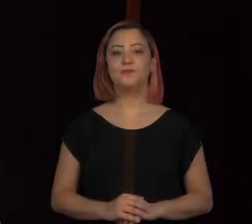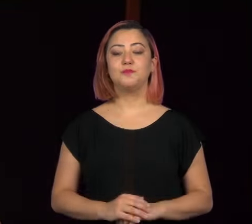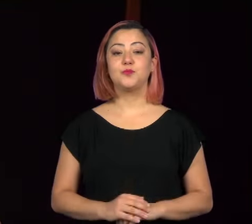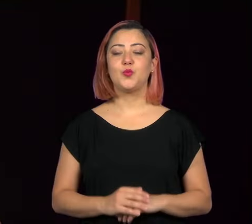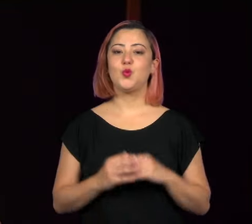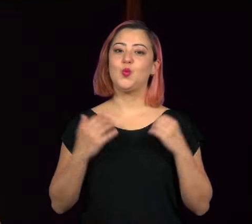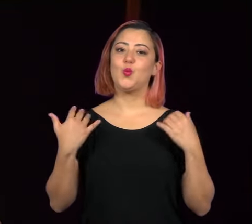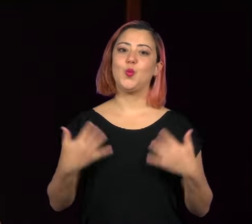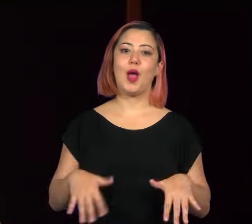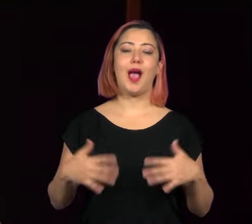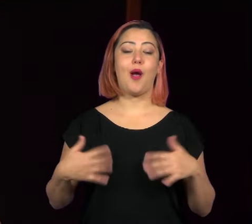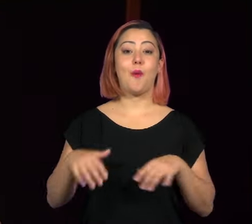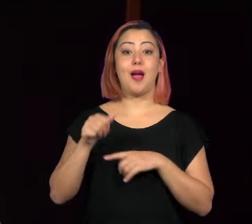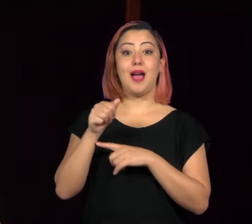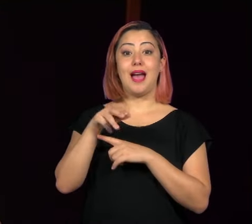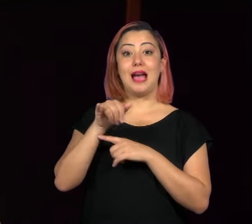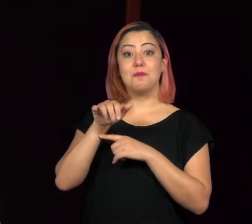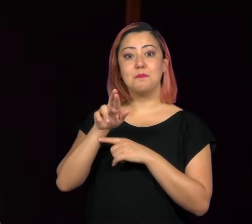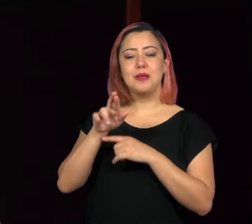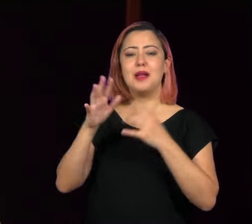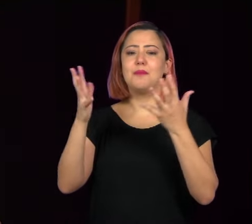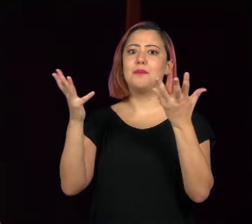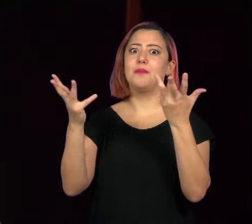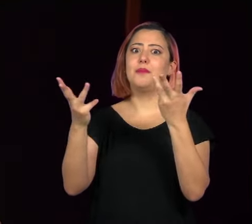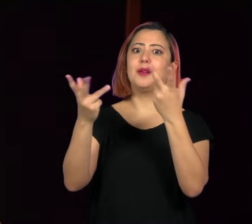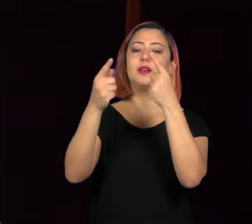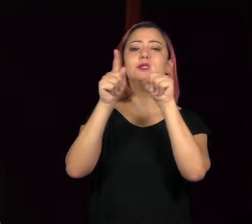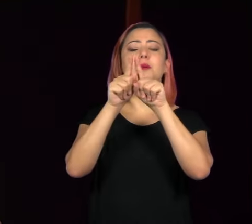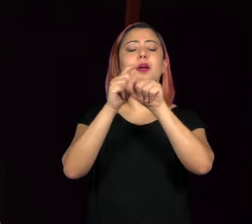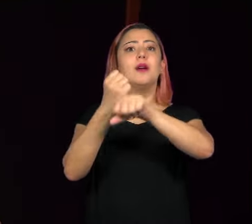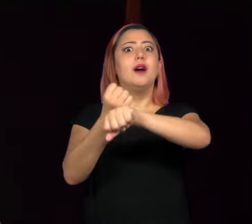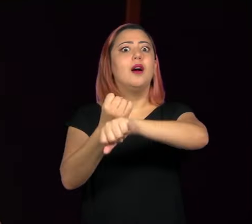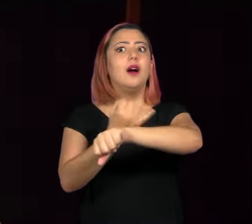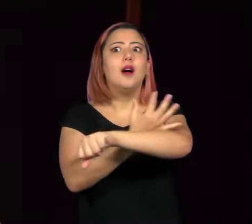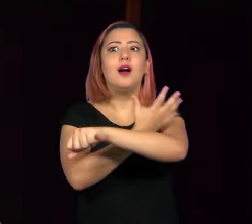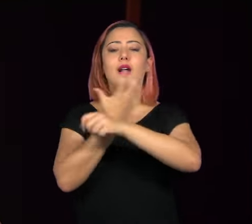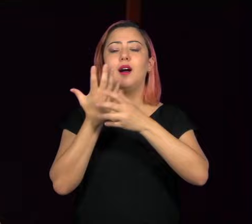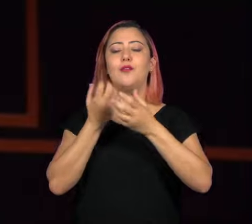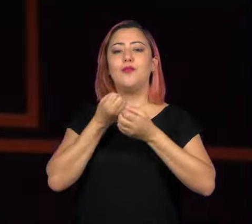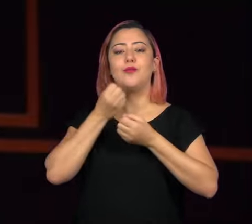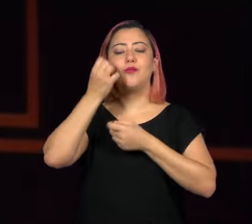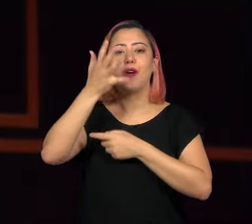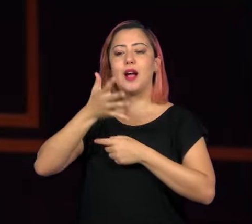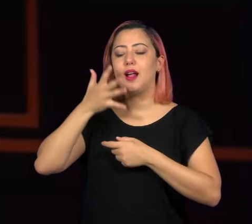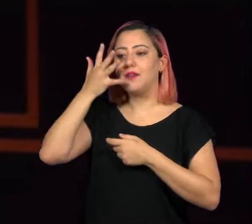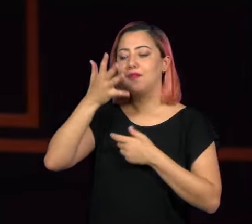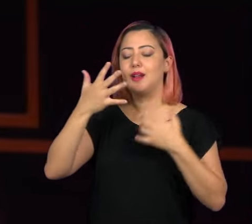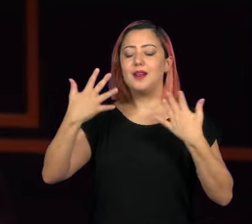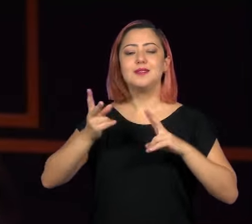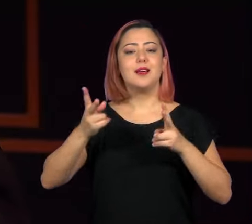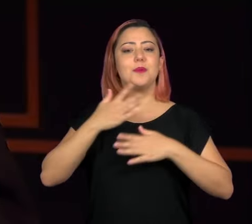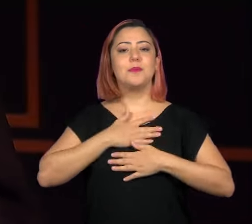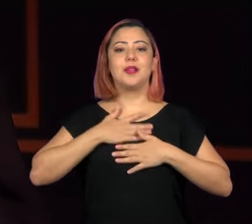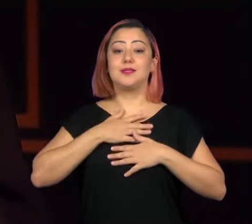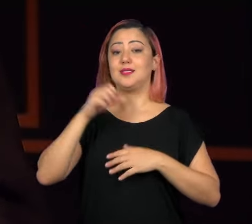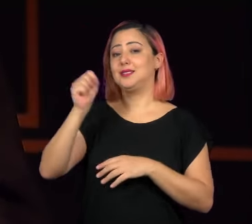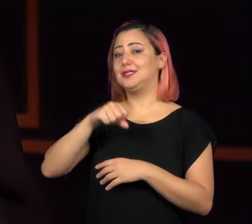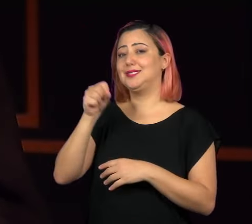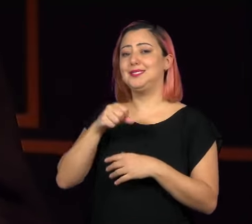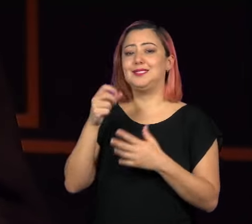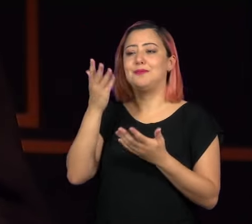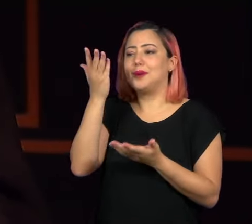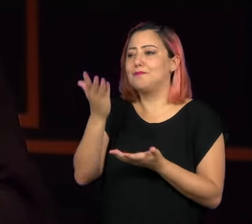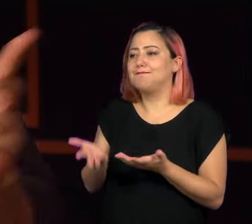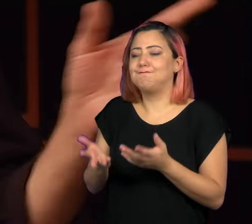Nossa, o Amir é brilhante e emocionante nas suas colocações. É sempre um prazer ouvi-lo. É um grande diretor e grande figura